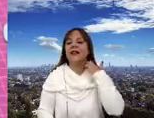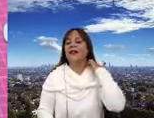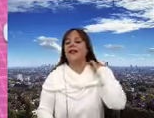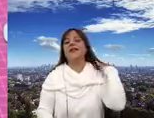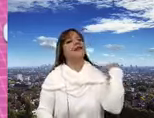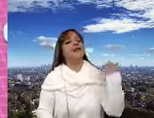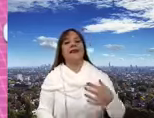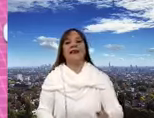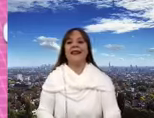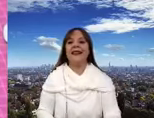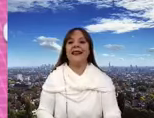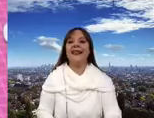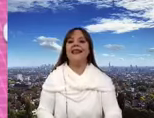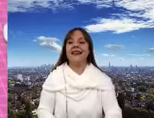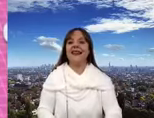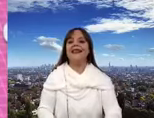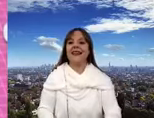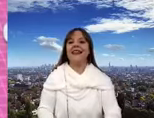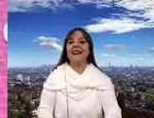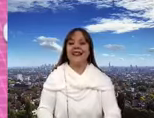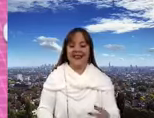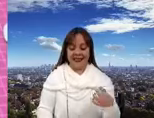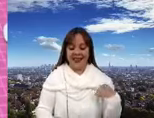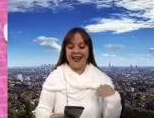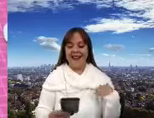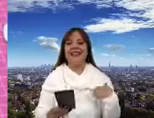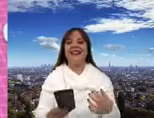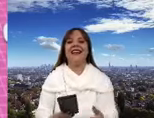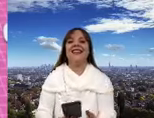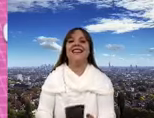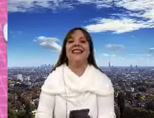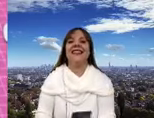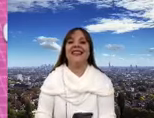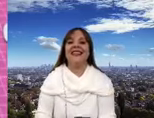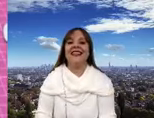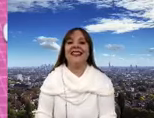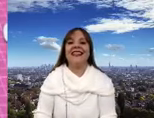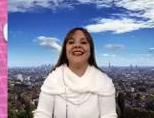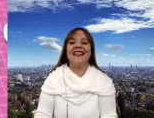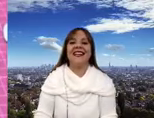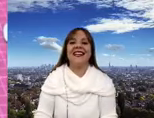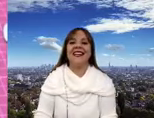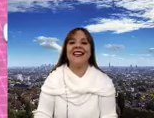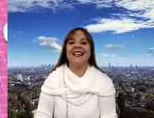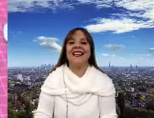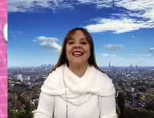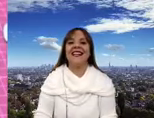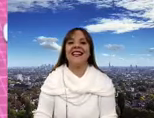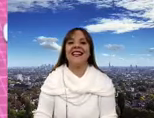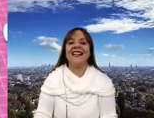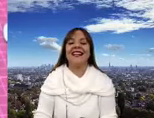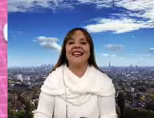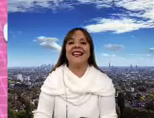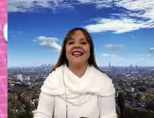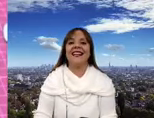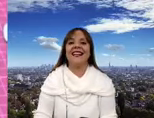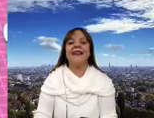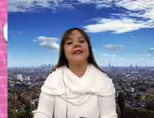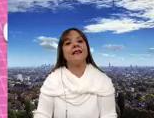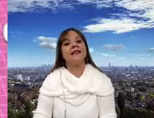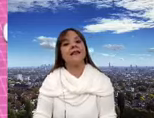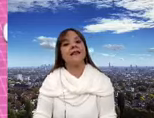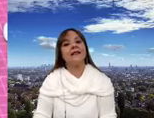também saltado, tipo olho de peixe, É verdade. né? Aí eu gosto de afundar mesmo, e o EVA que eu uso, ele